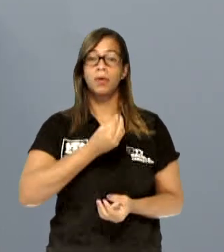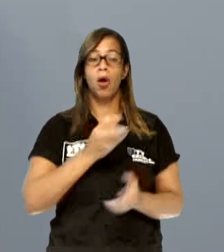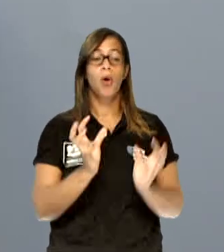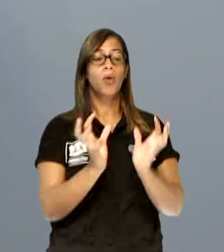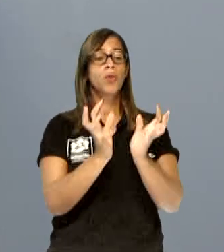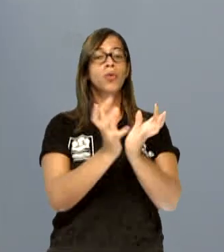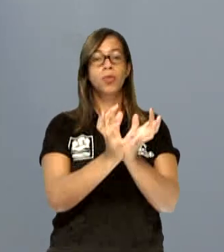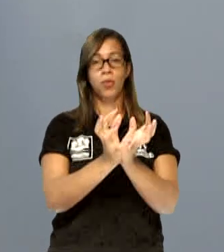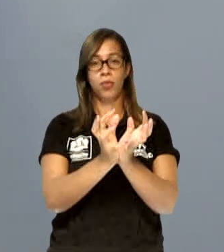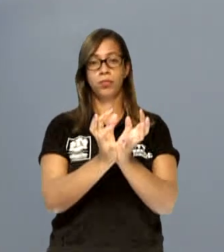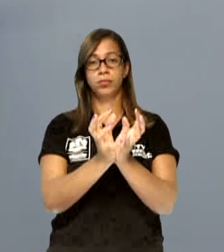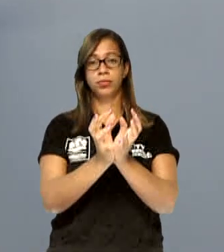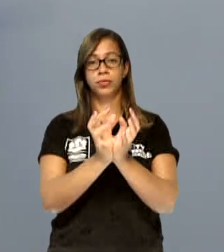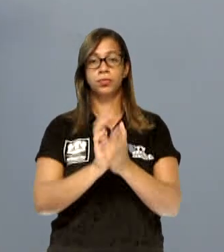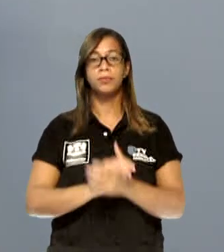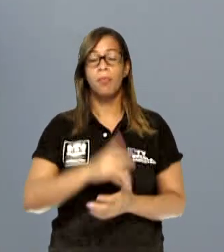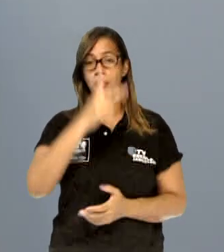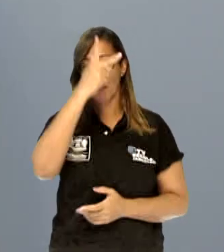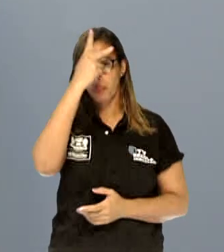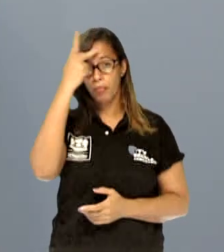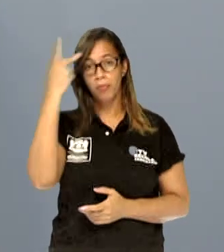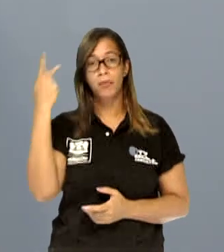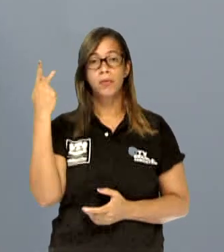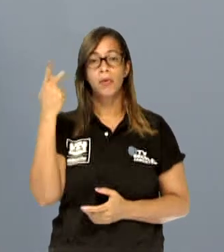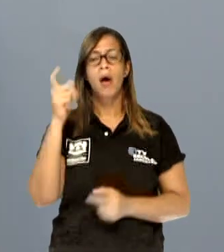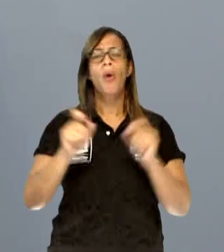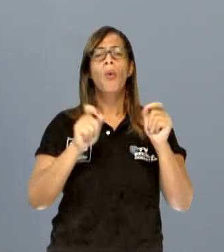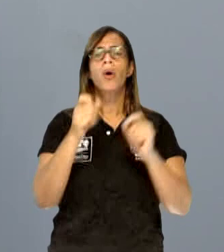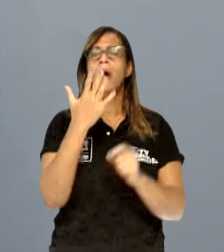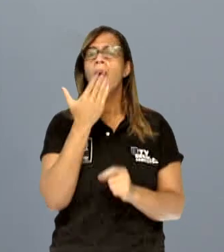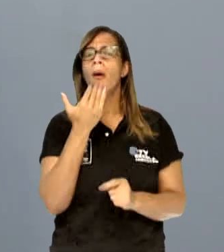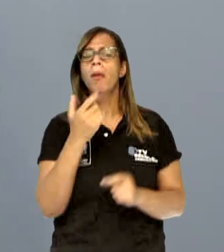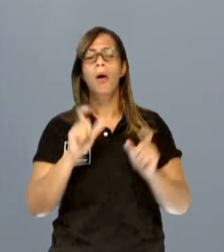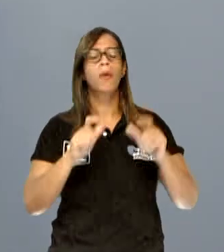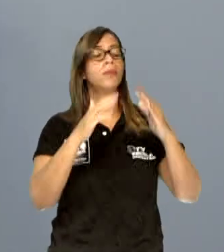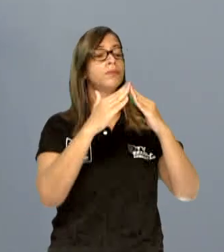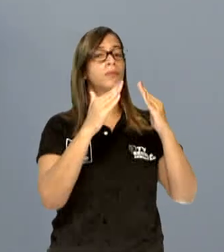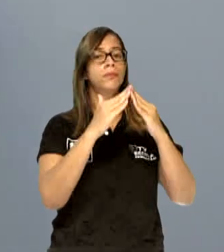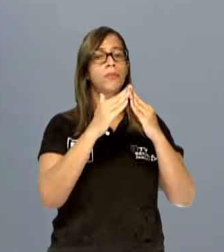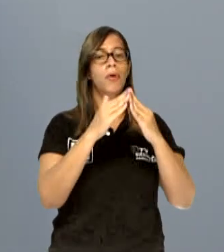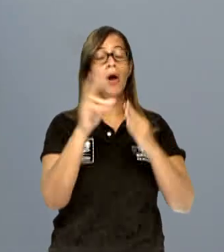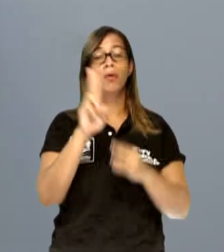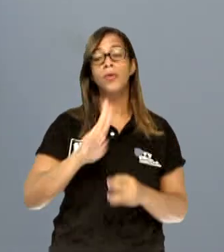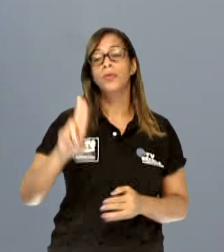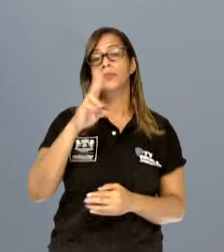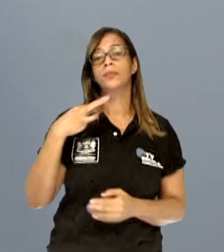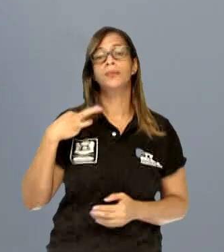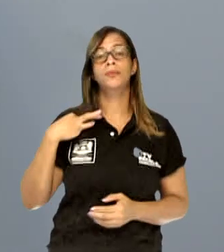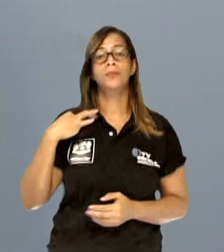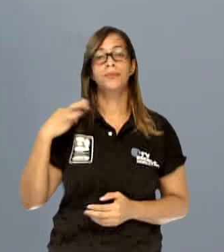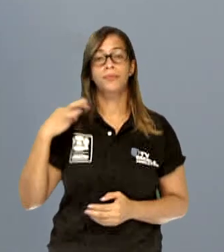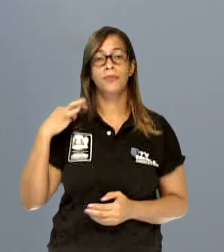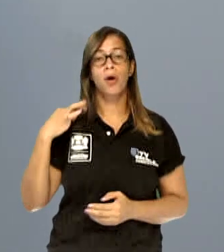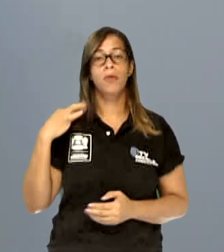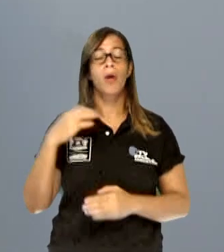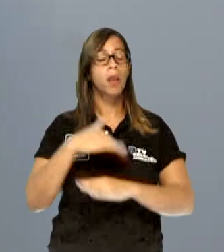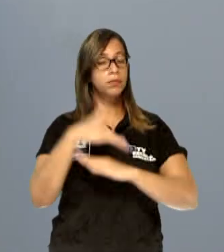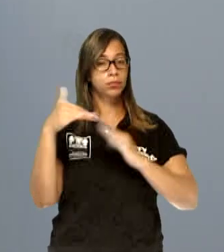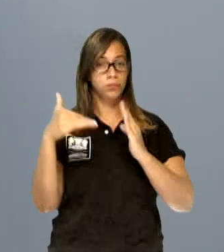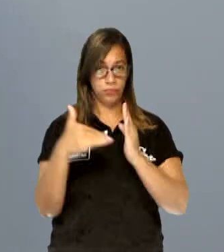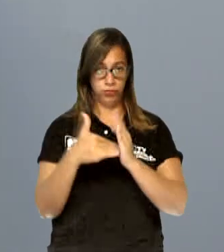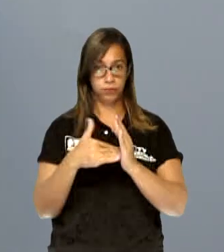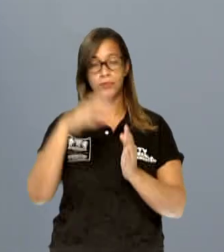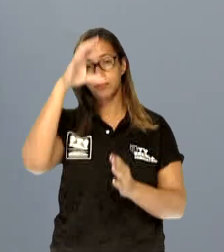humanos? Onde eles moravam, o que eles comiam, o que eles vestiam? Tudo isso nós iremos ver